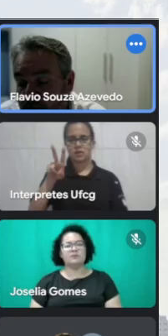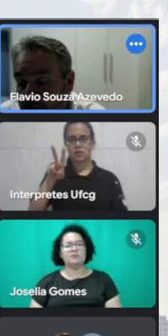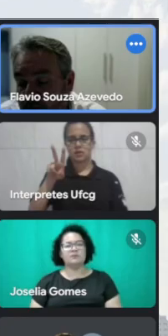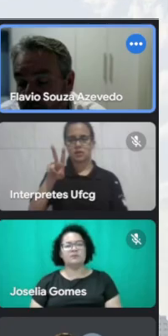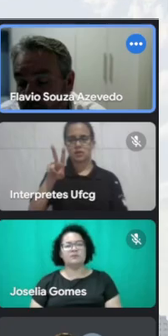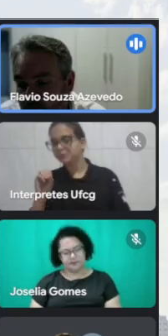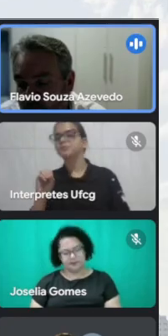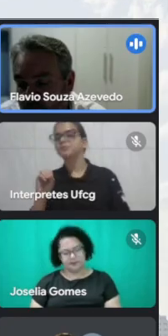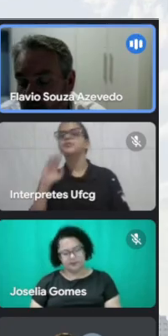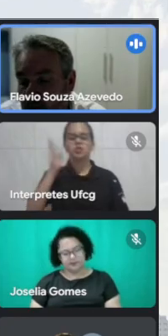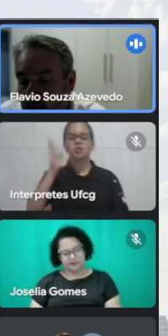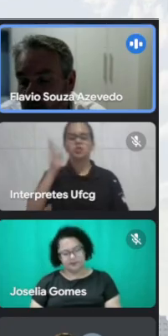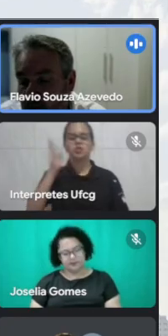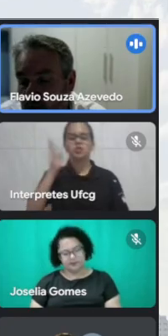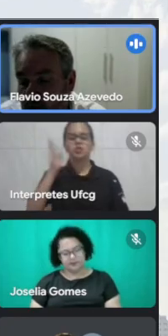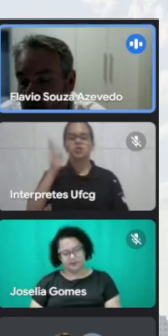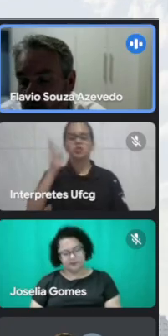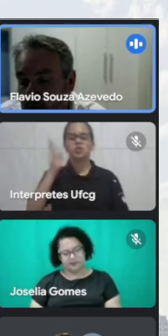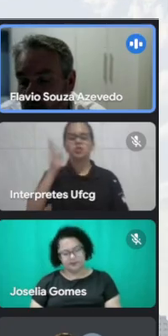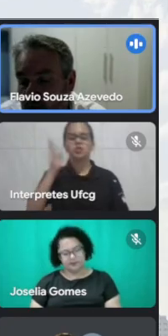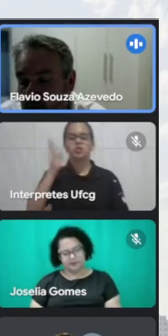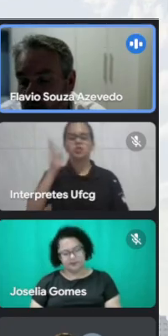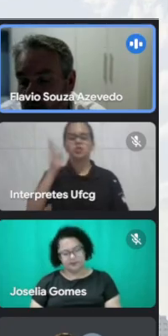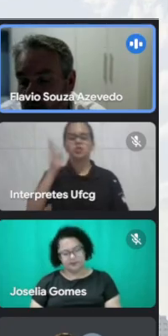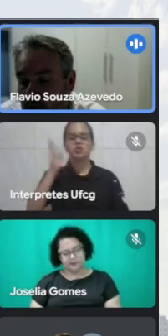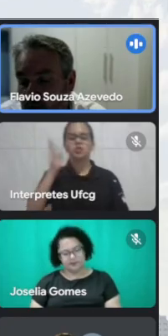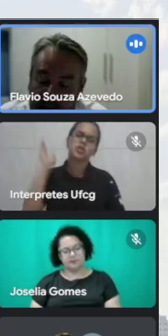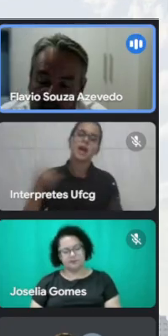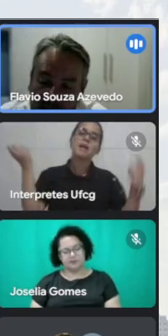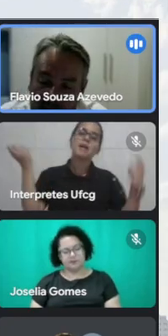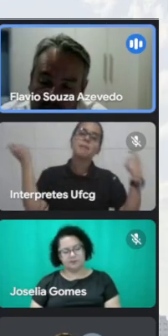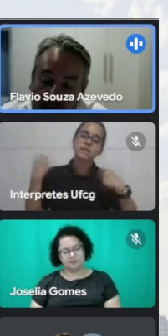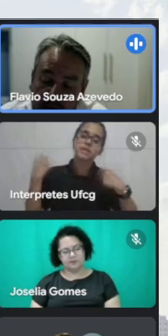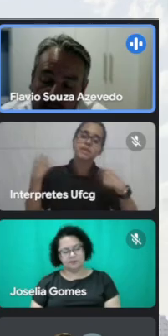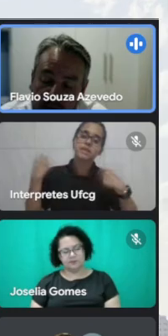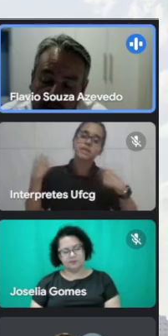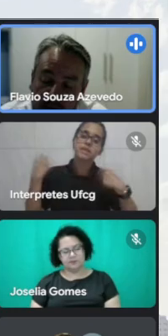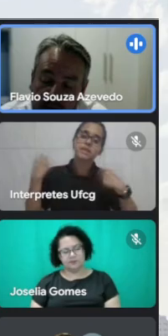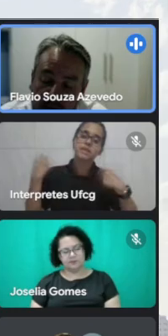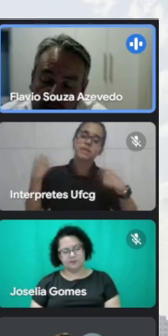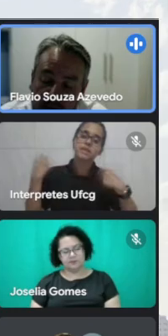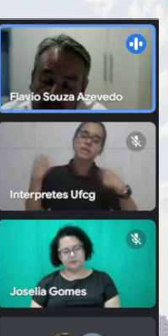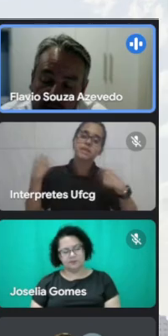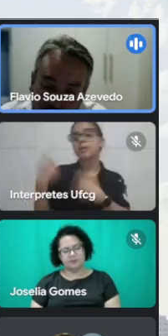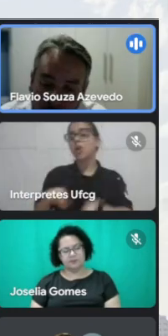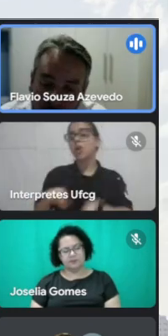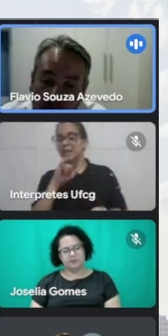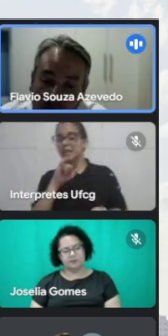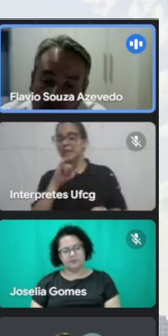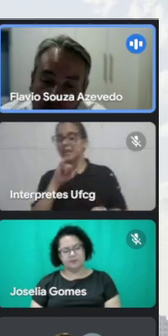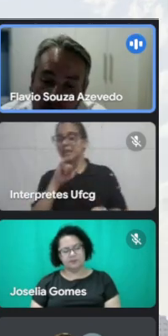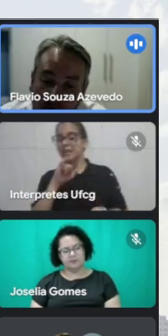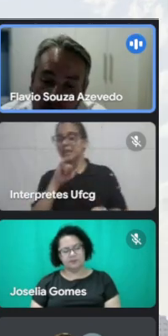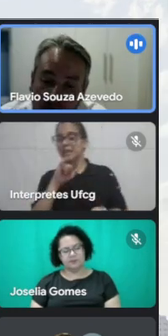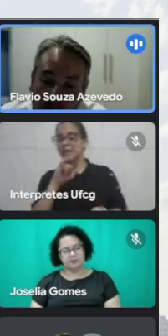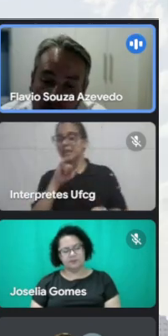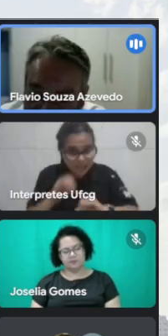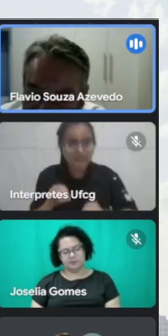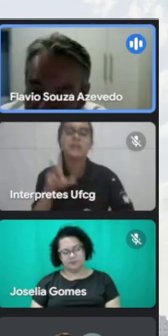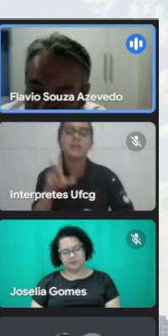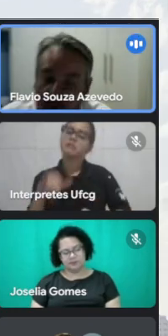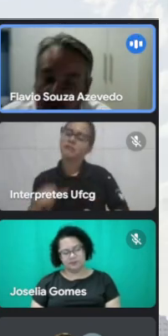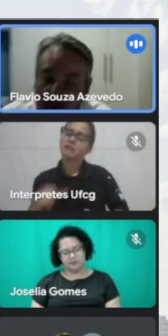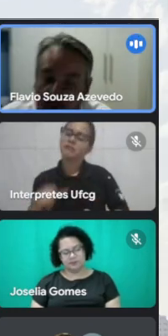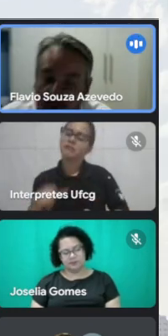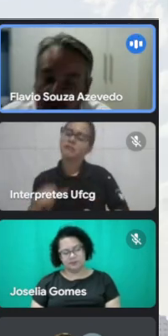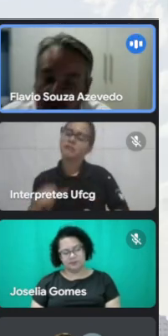ele já estava juntando muito sedimento, então tem que ter uma limpeza constante. Se você não fizer isso, termina comprometendo a eficácia